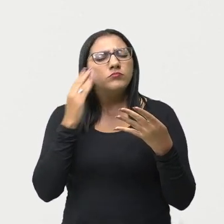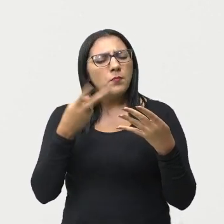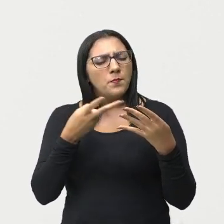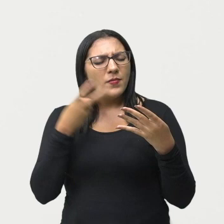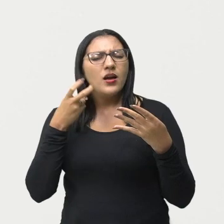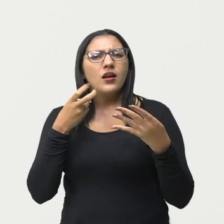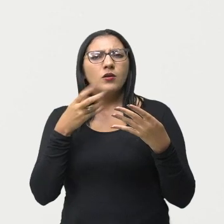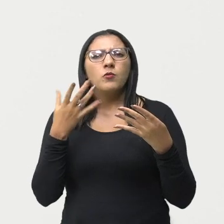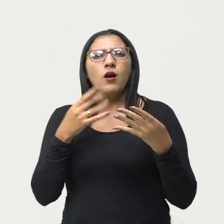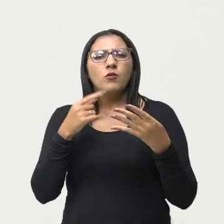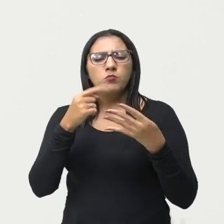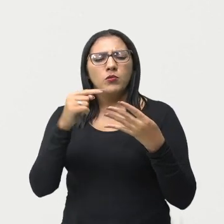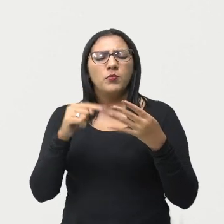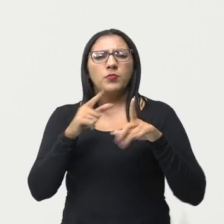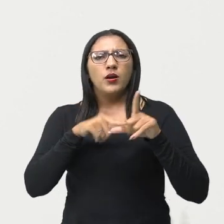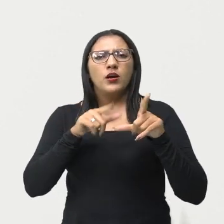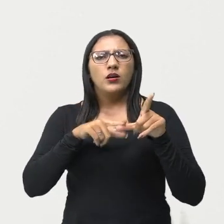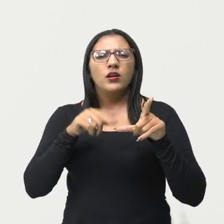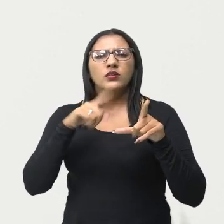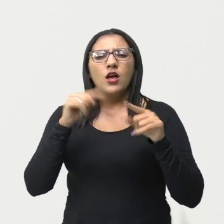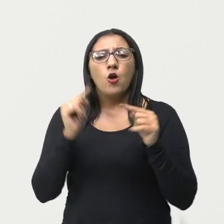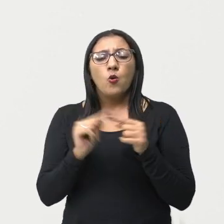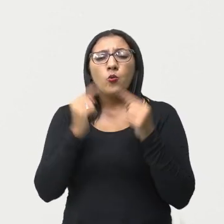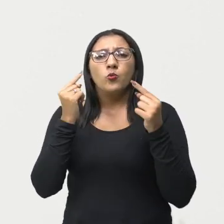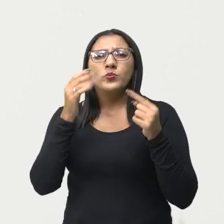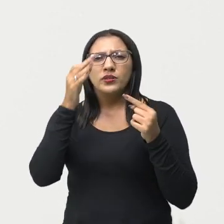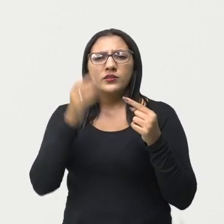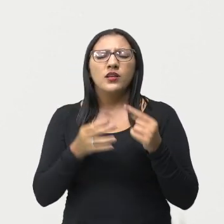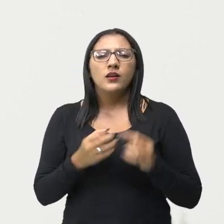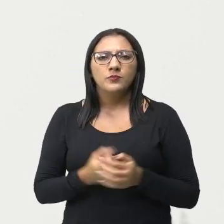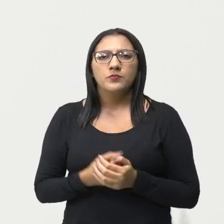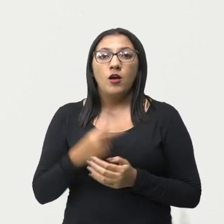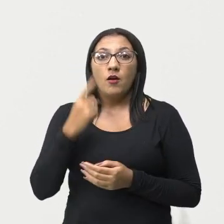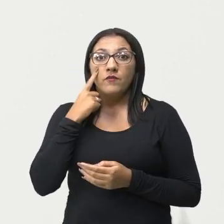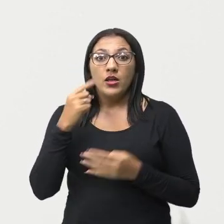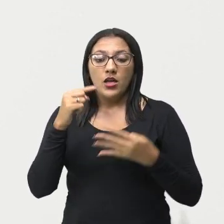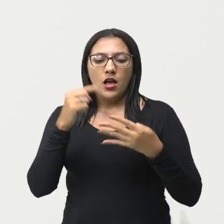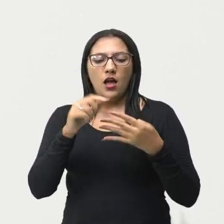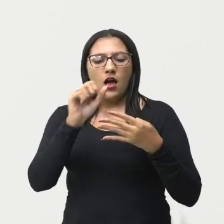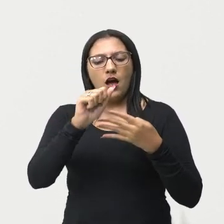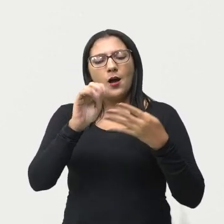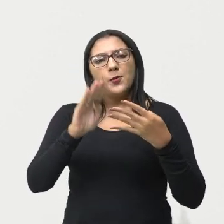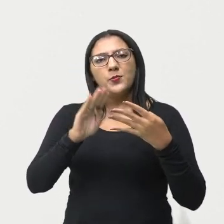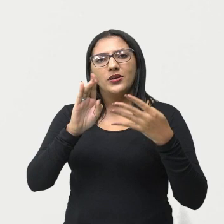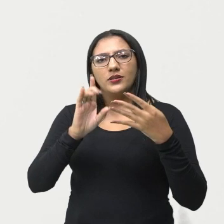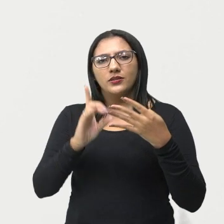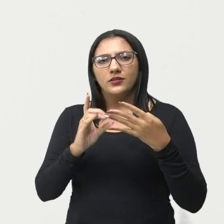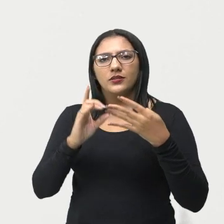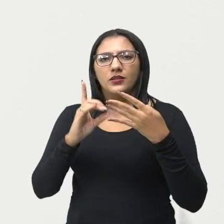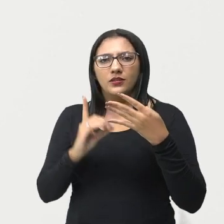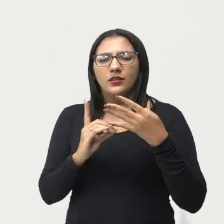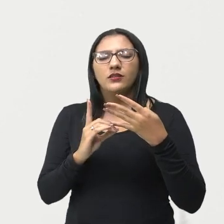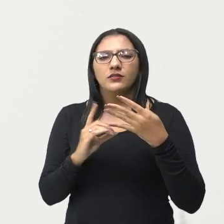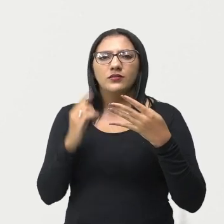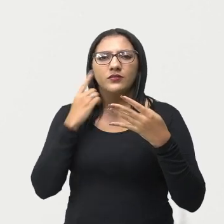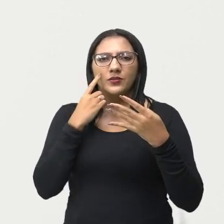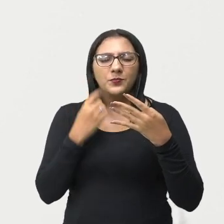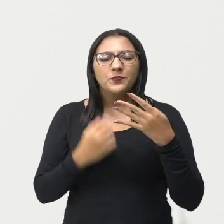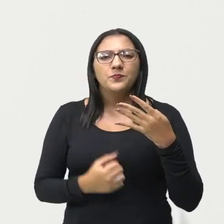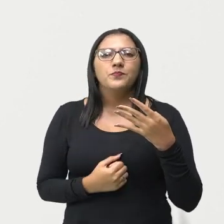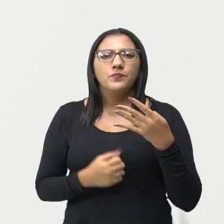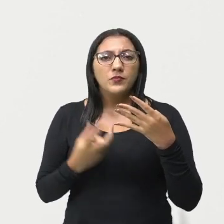você julga a principal? Então, vamos lá, a gente teve 4, A, B, C e D, certo? Observem